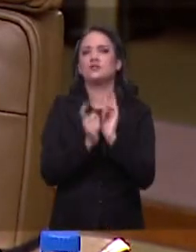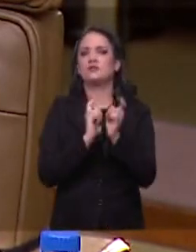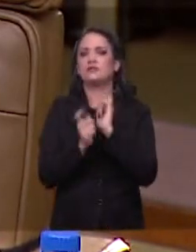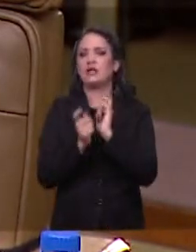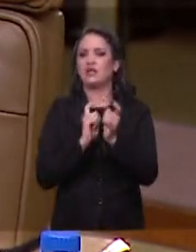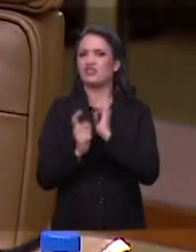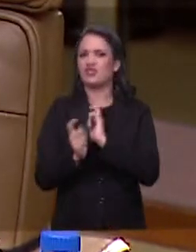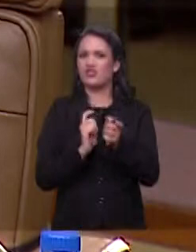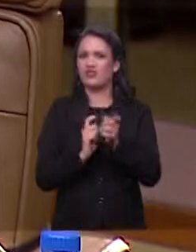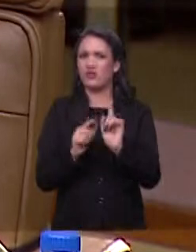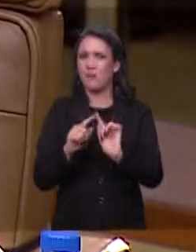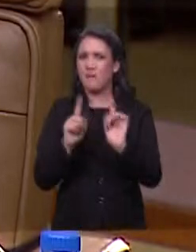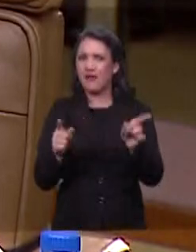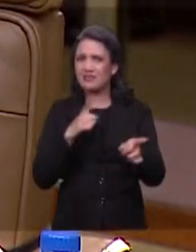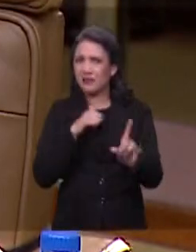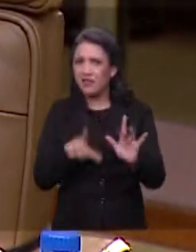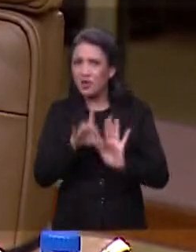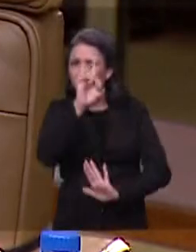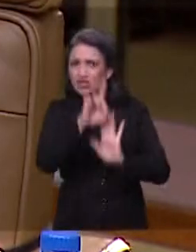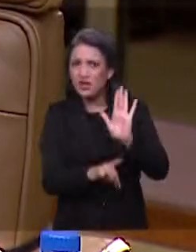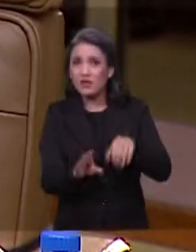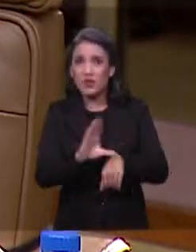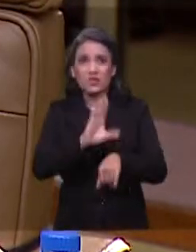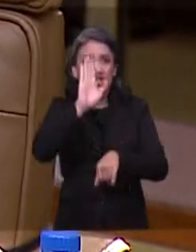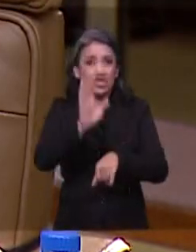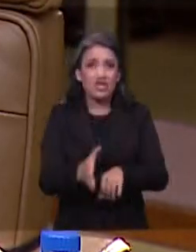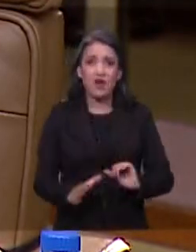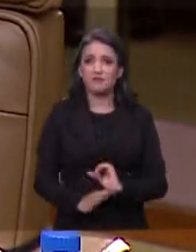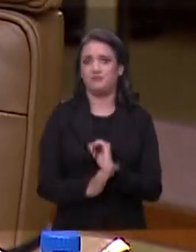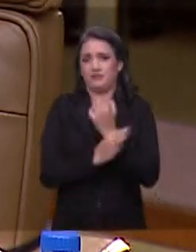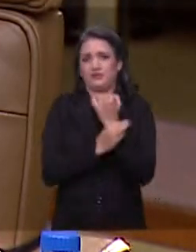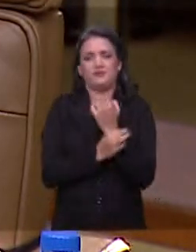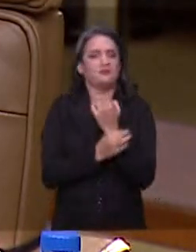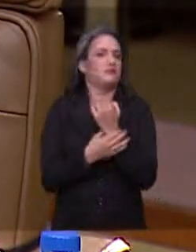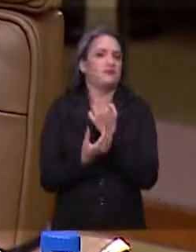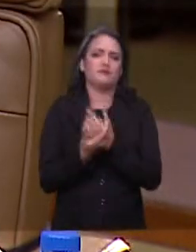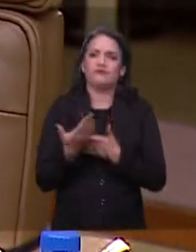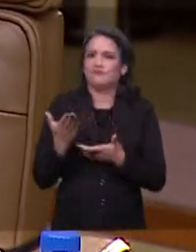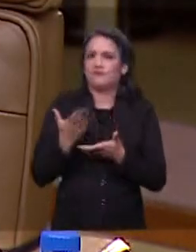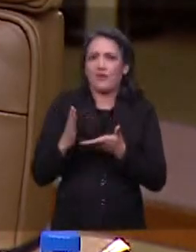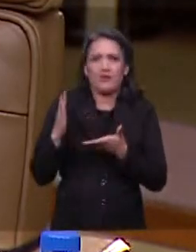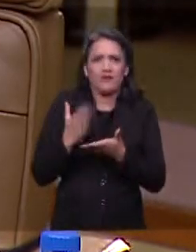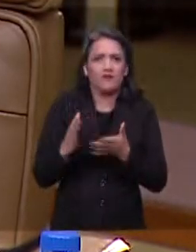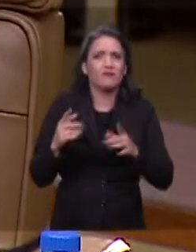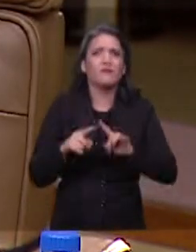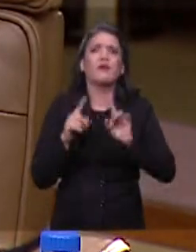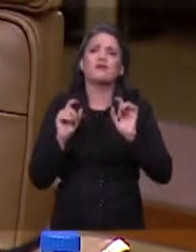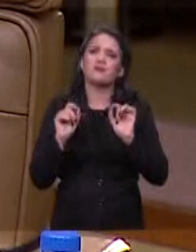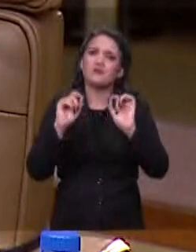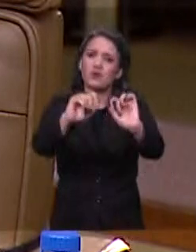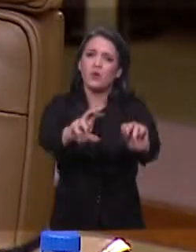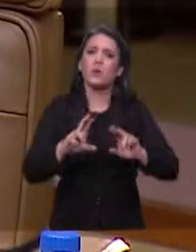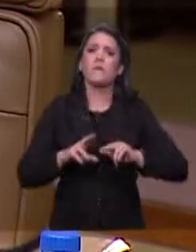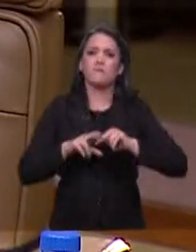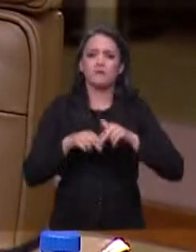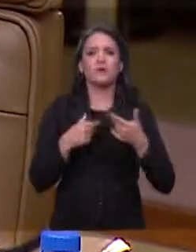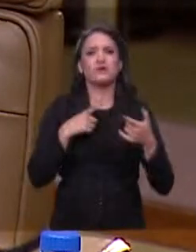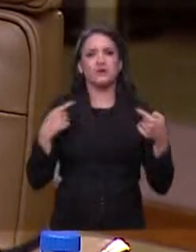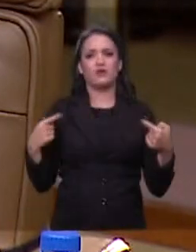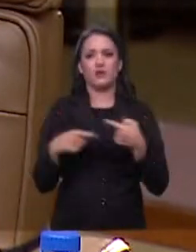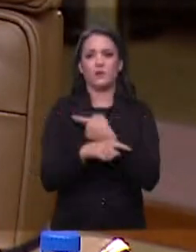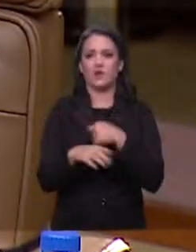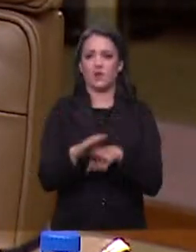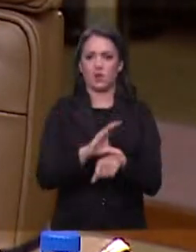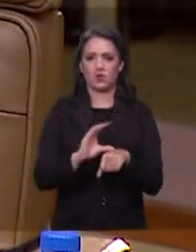a esse direito reconhecido constitucionalmente não se sustenta e, portanto, há aí uma